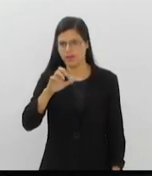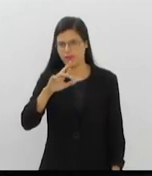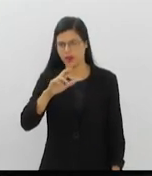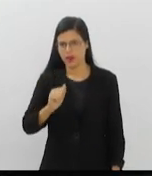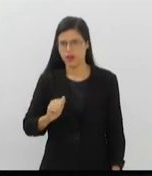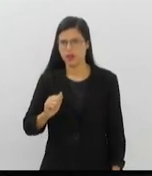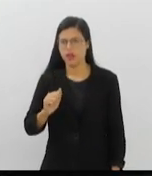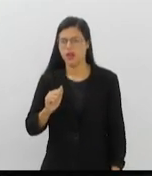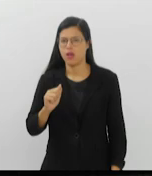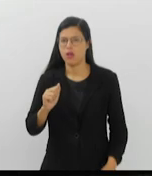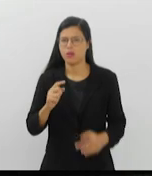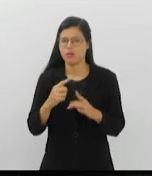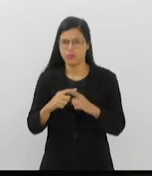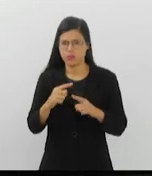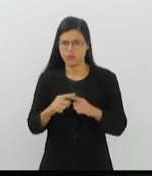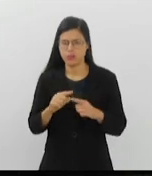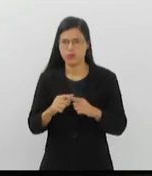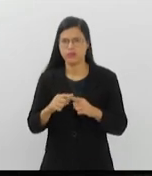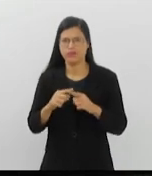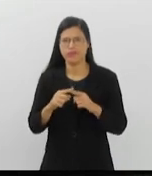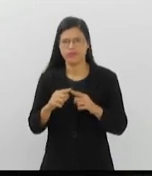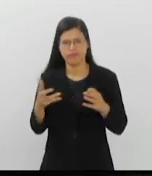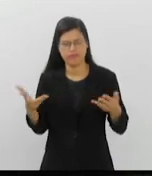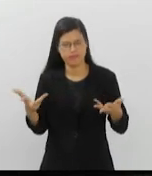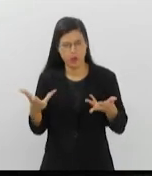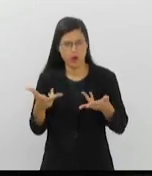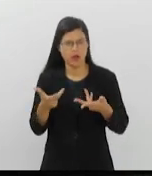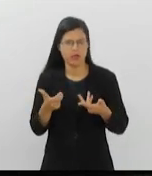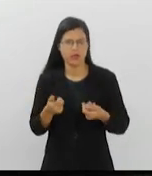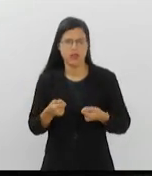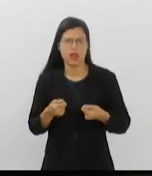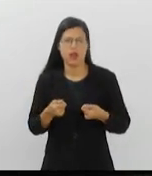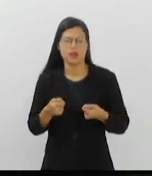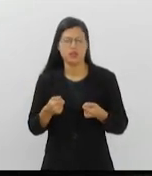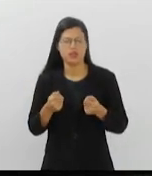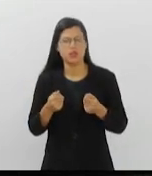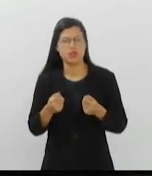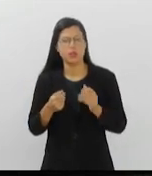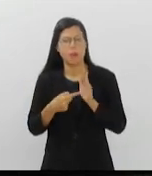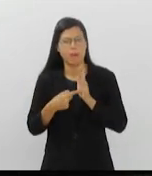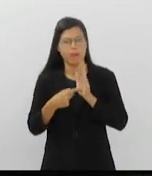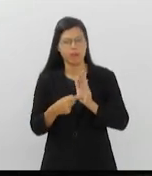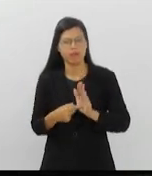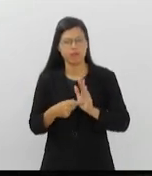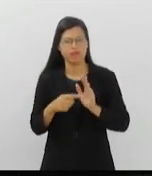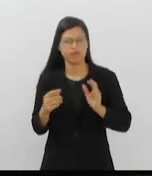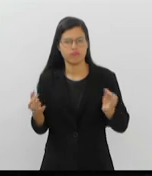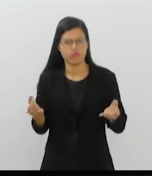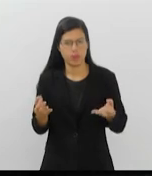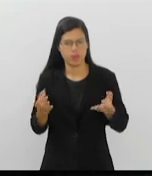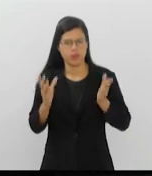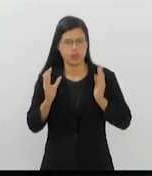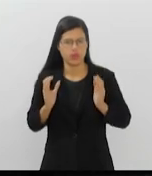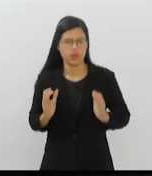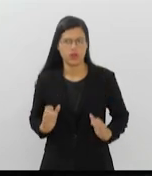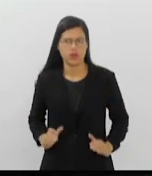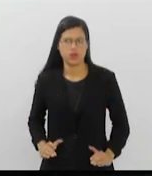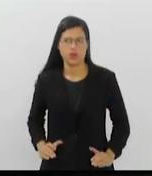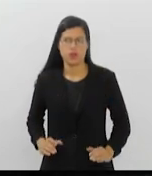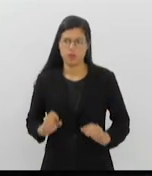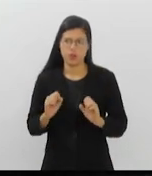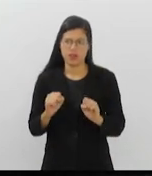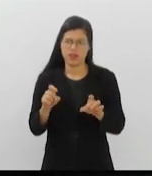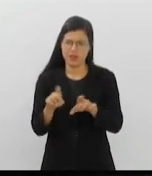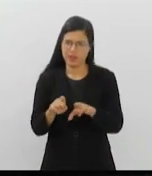serem nobres e grandes cidadãos e quá poderiam ser médicos